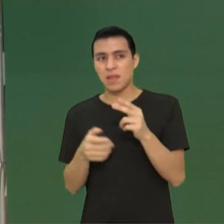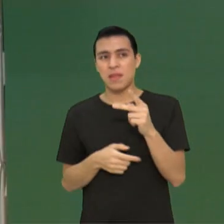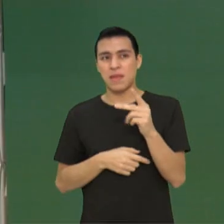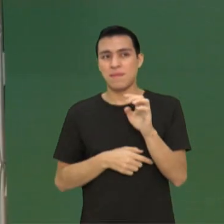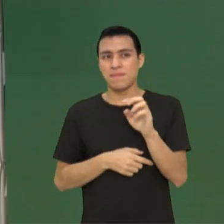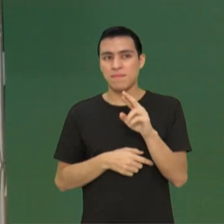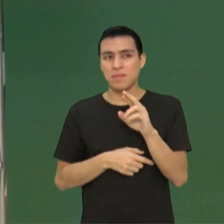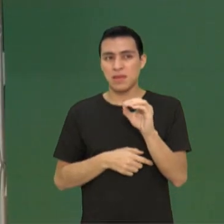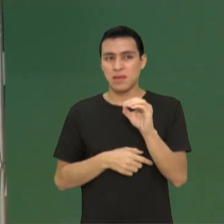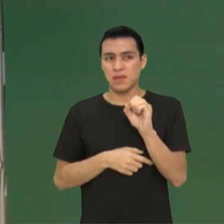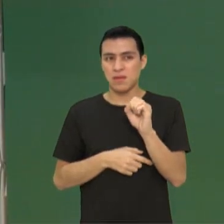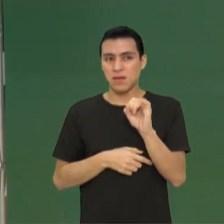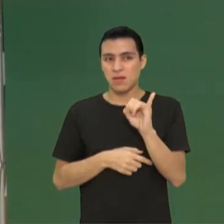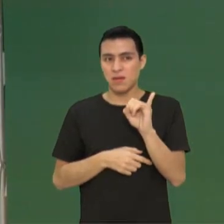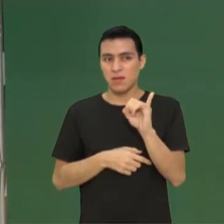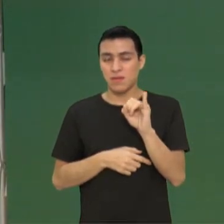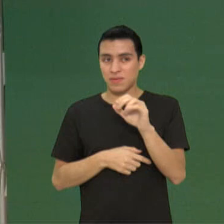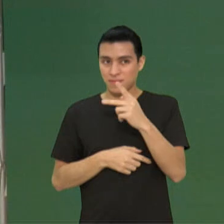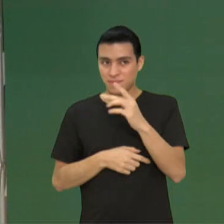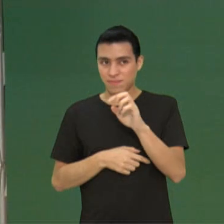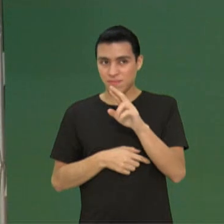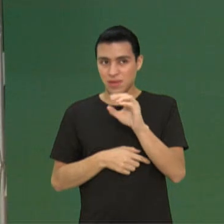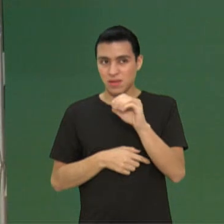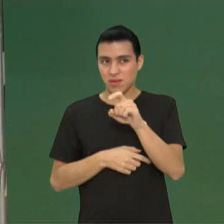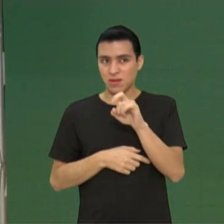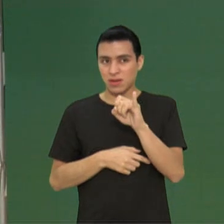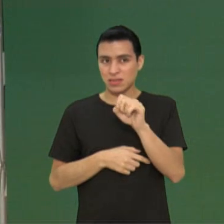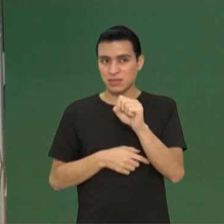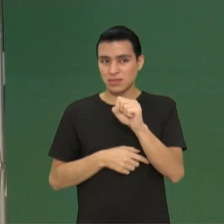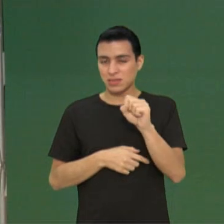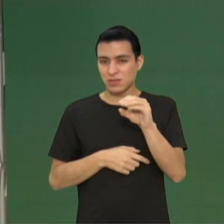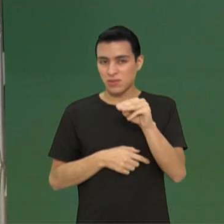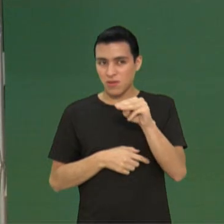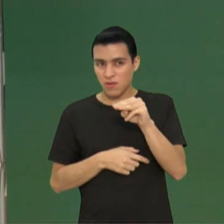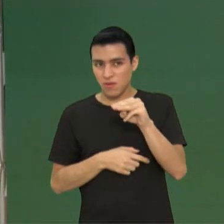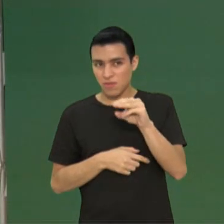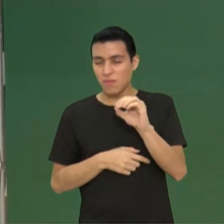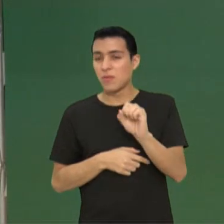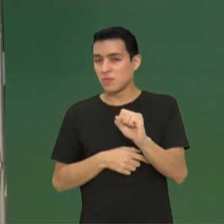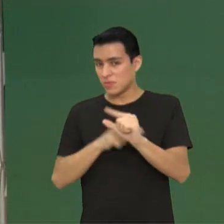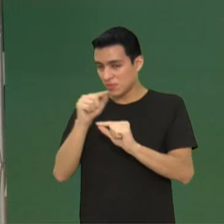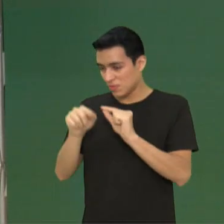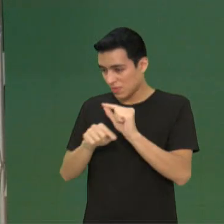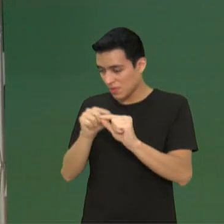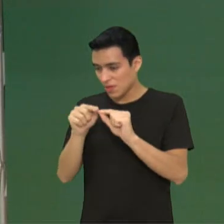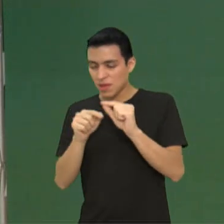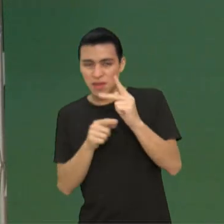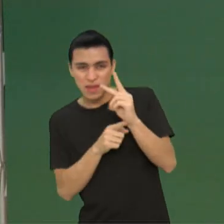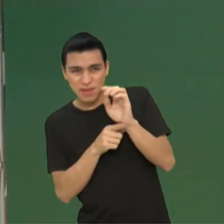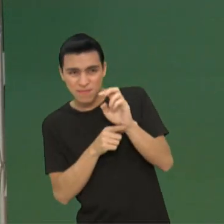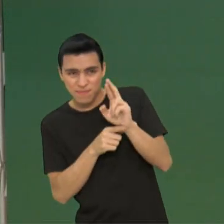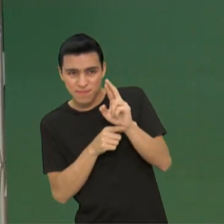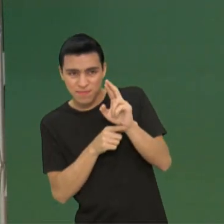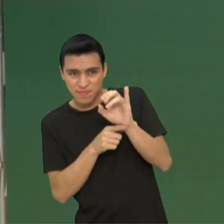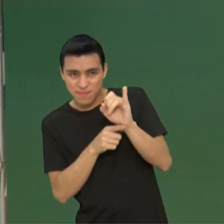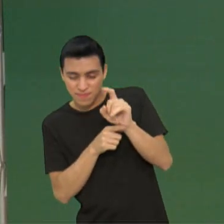peroxissomos, né? Olha o nome, trabalha com peróxidos. Somos, já falei na aula